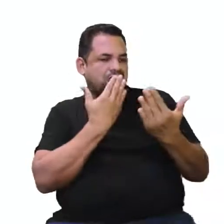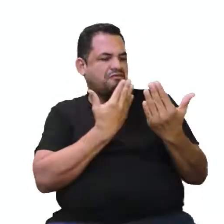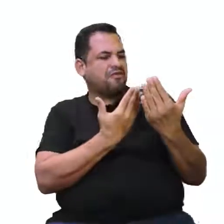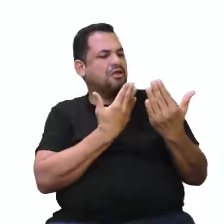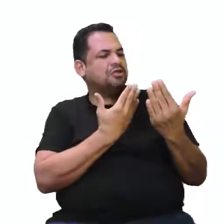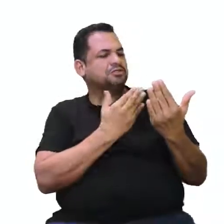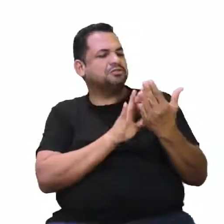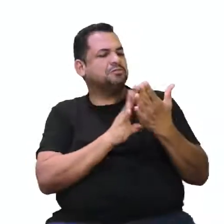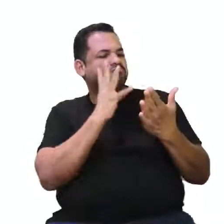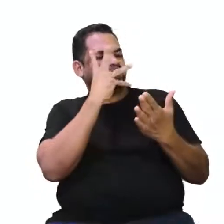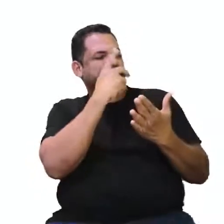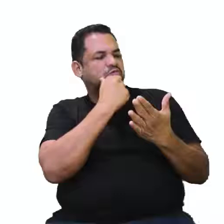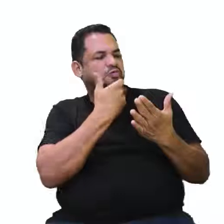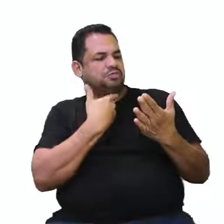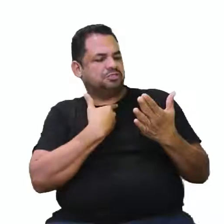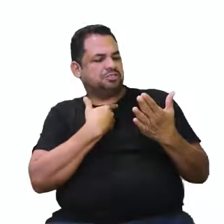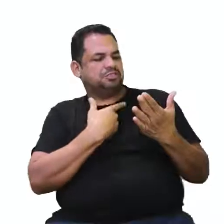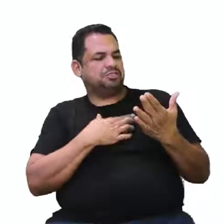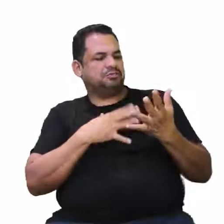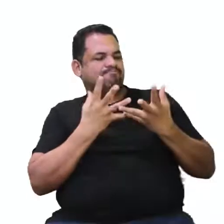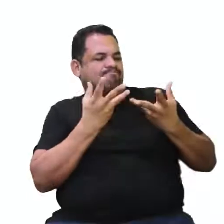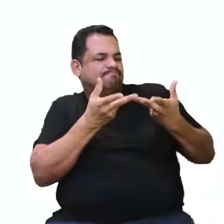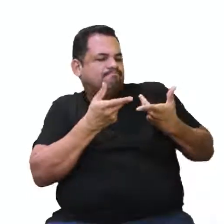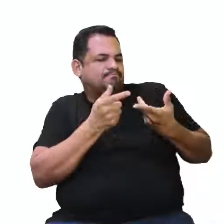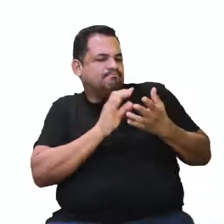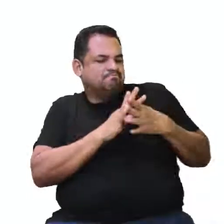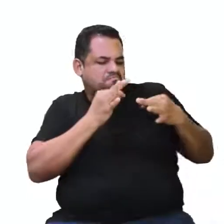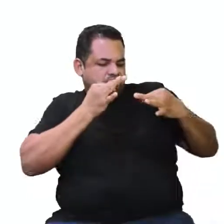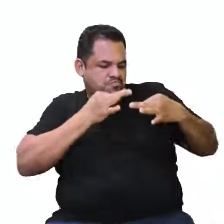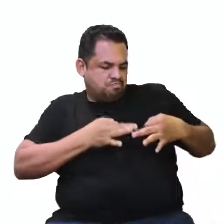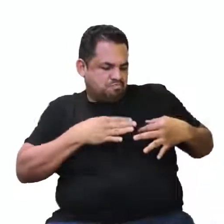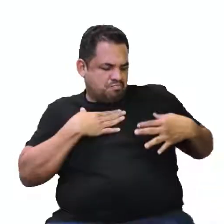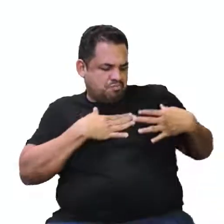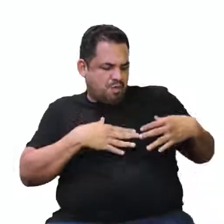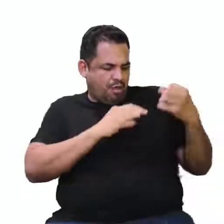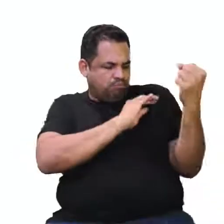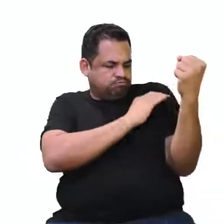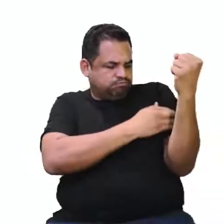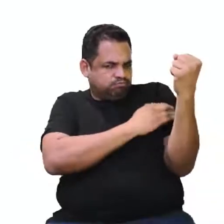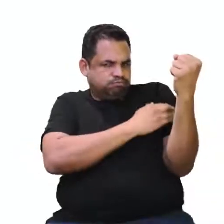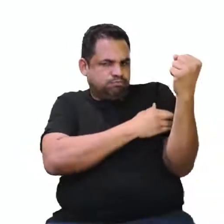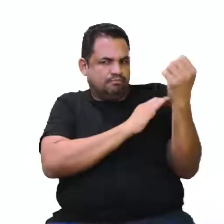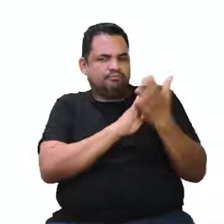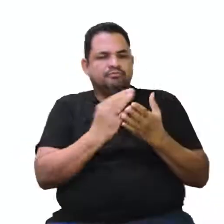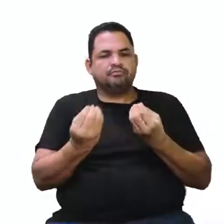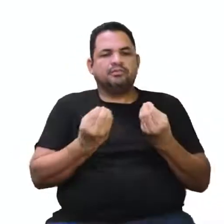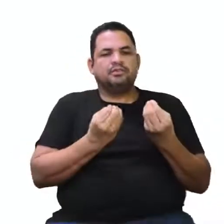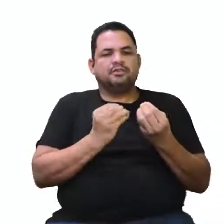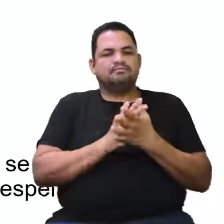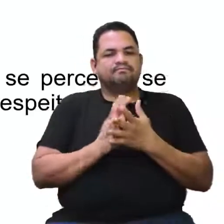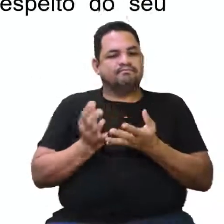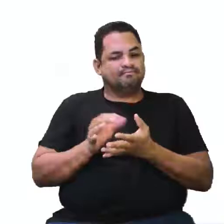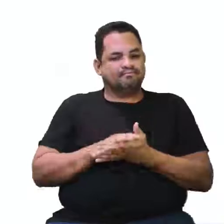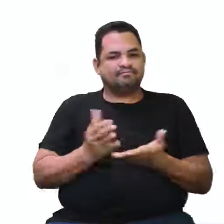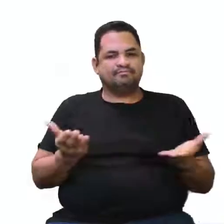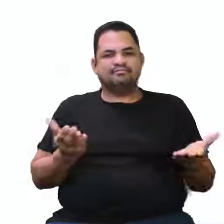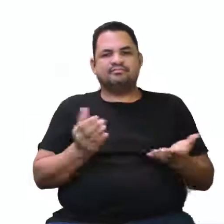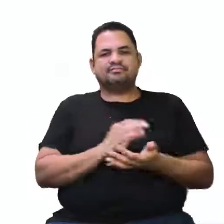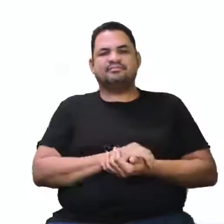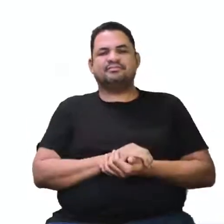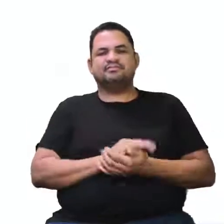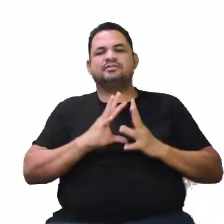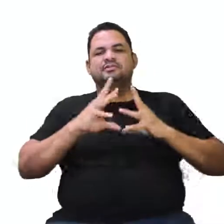maravilhosa? Eu me enxergo bonitão, bem definido, musculoso, atraente,